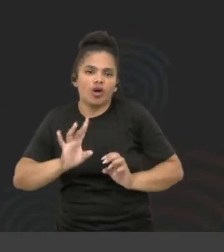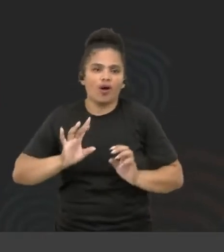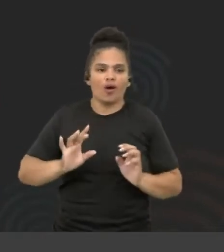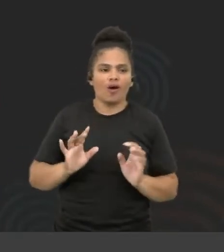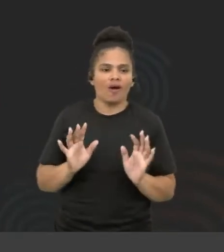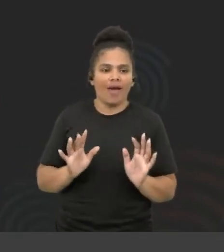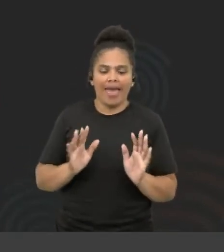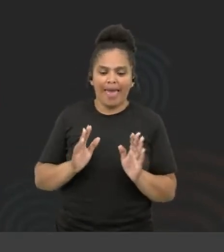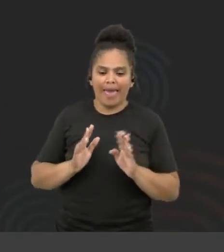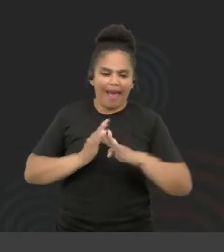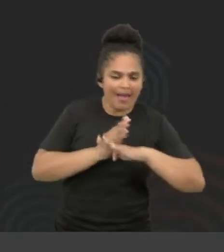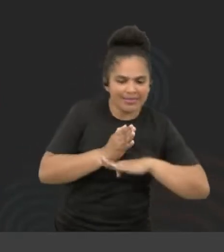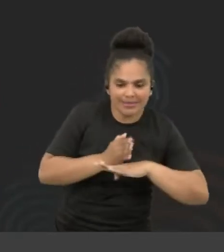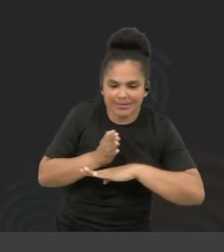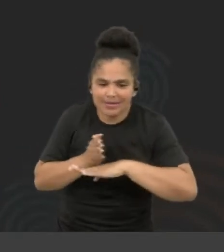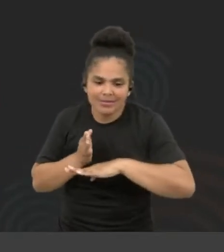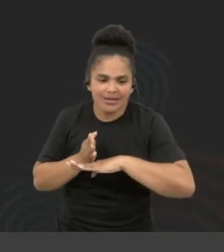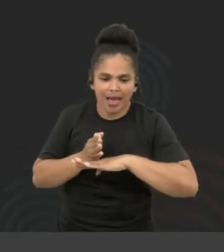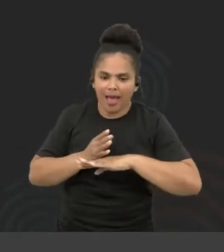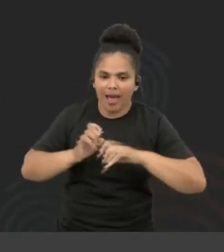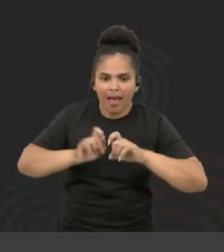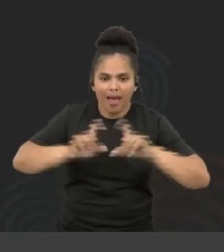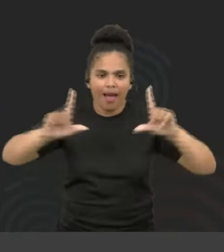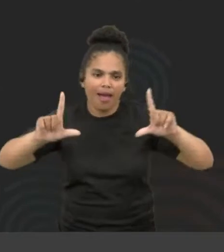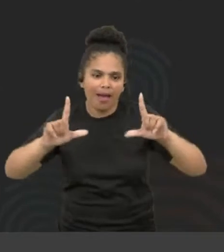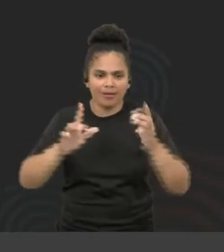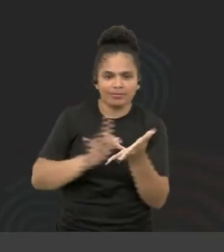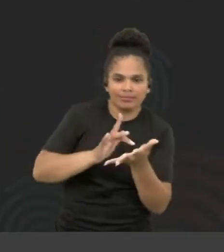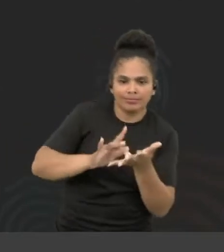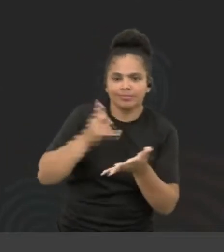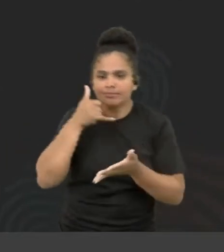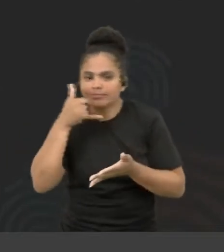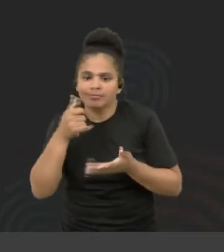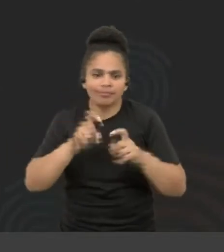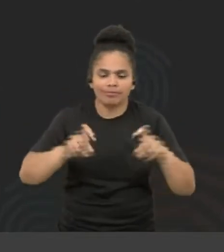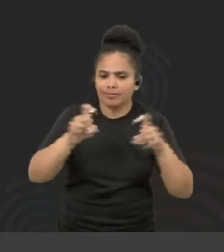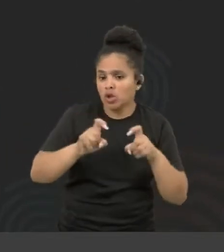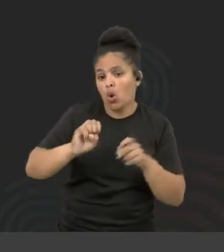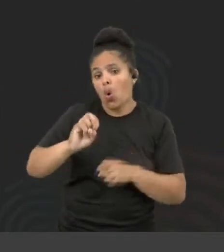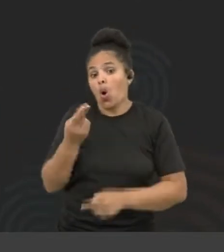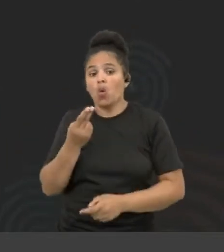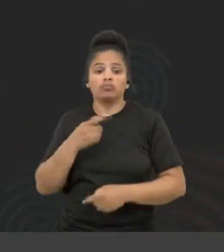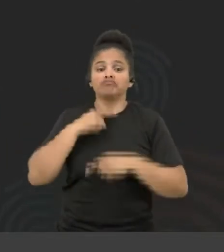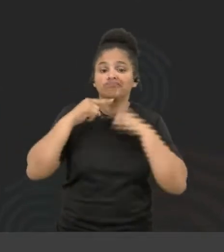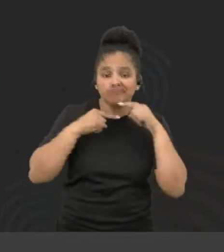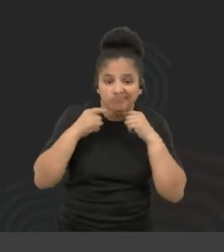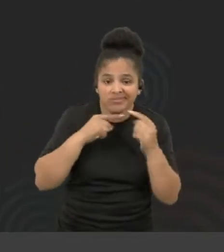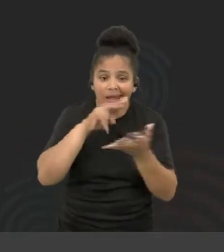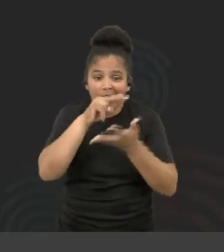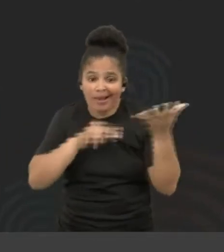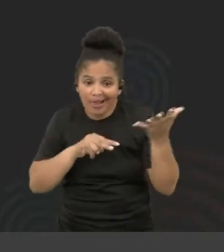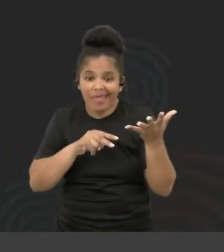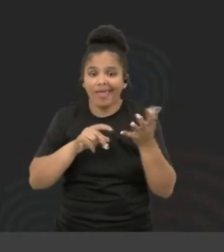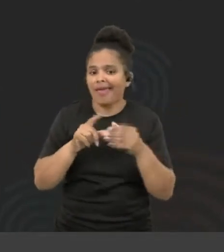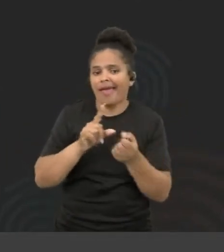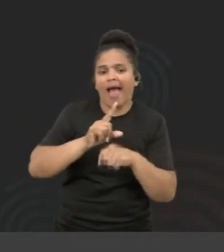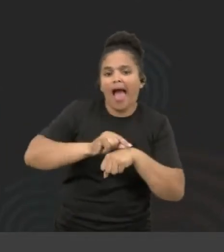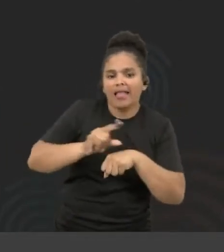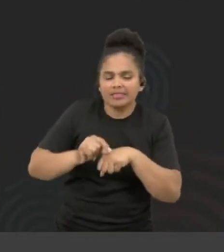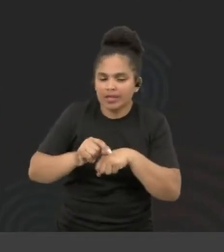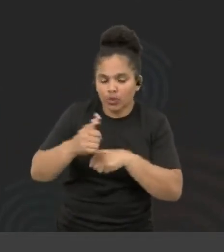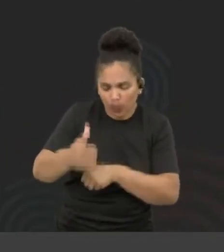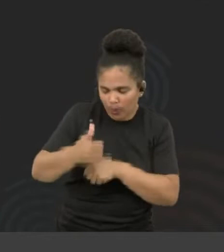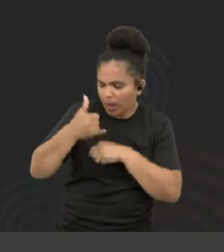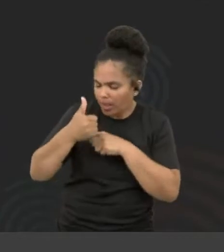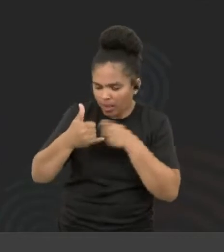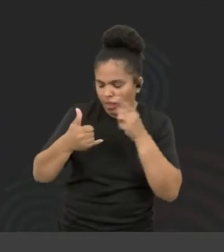não poder acessar um dispositivo, você não conseguir ler um artigo em um celular, por exemplo. Hoje em dia, se você não